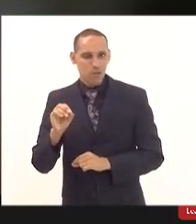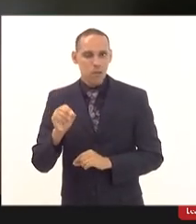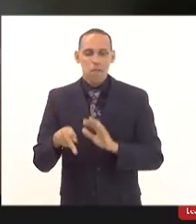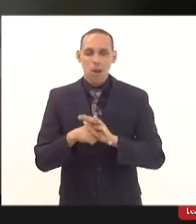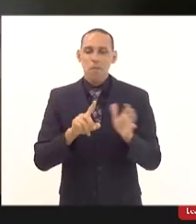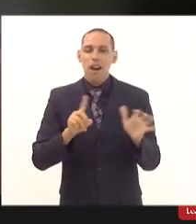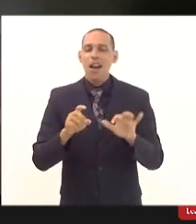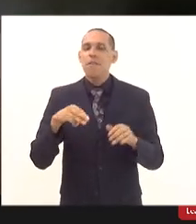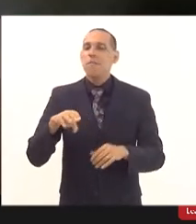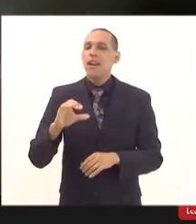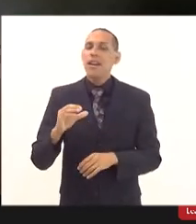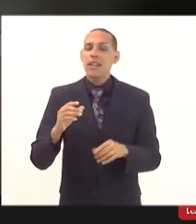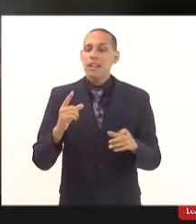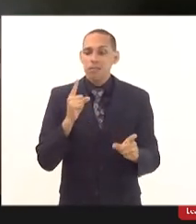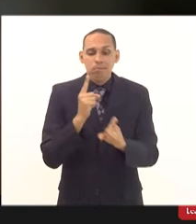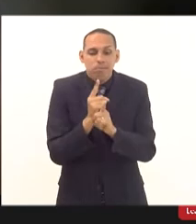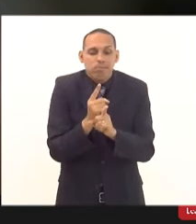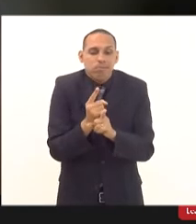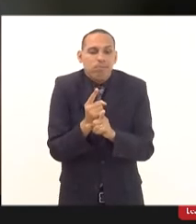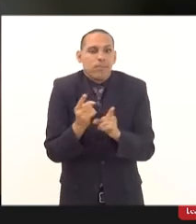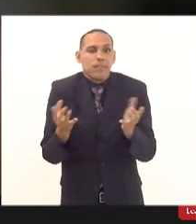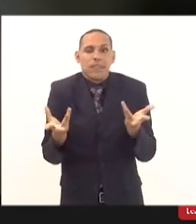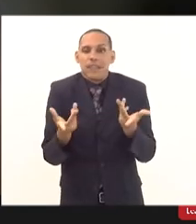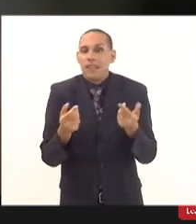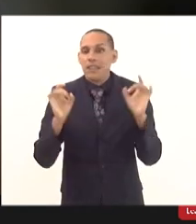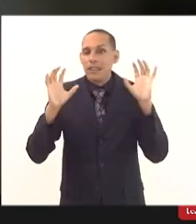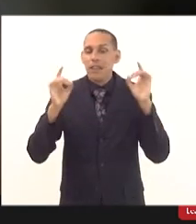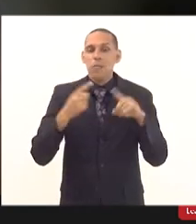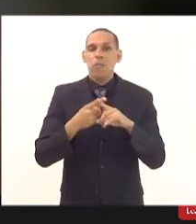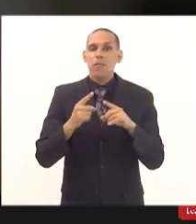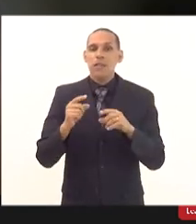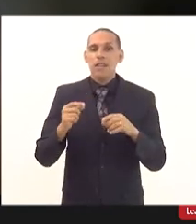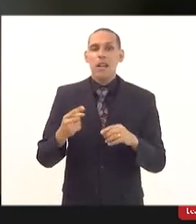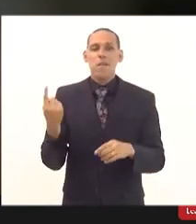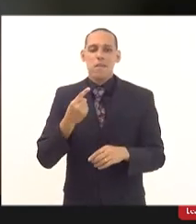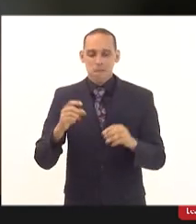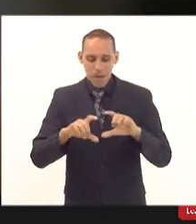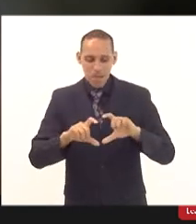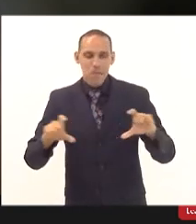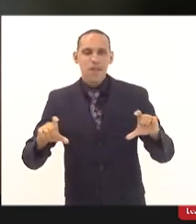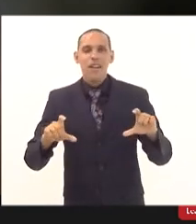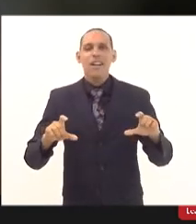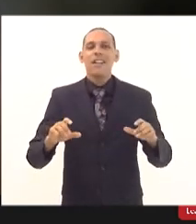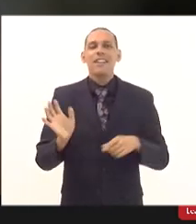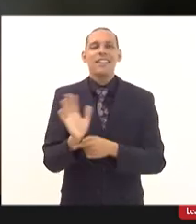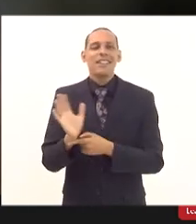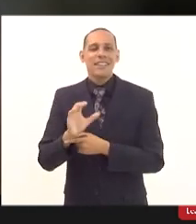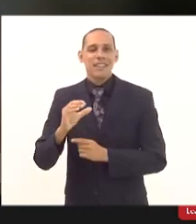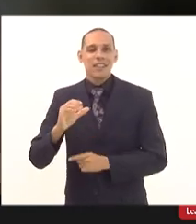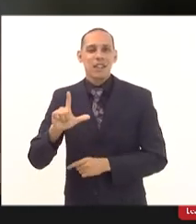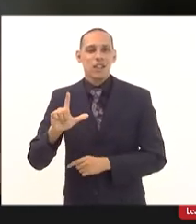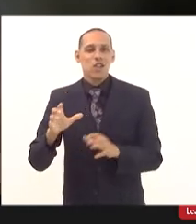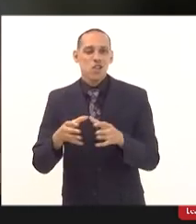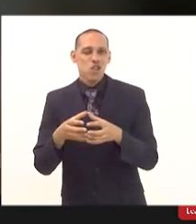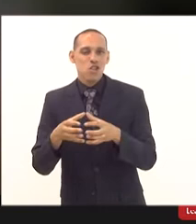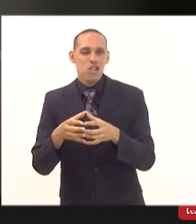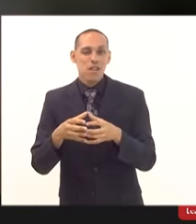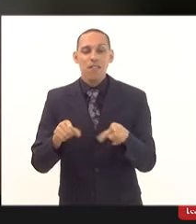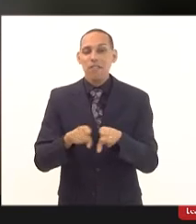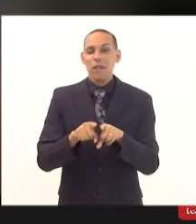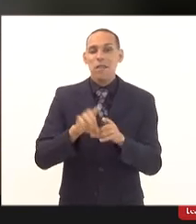porque na rádio tinha cineclube no primeiro andar de universitários tinha o centro de